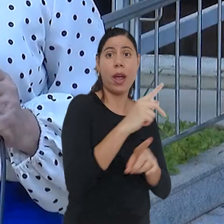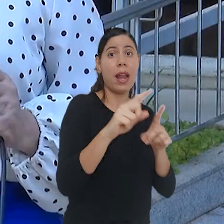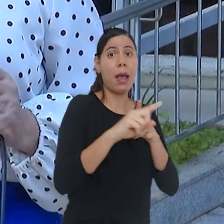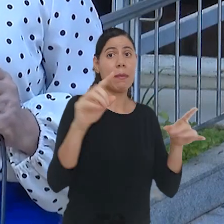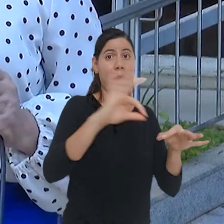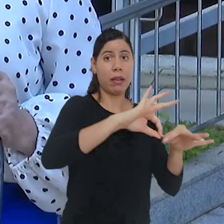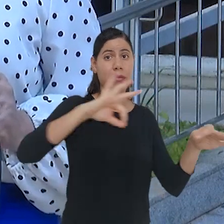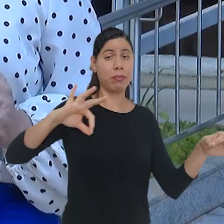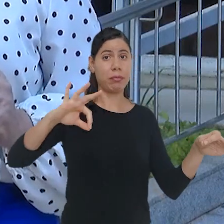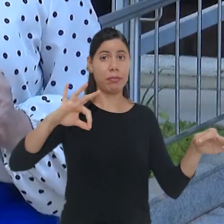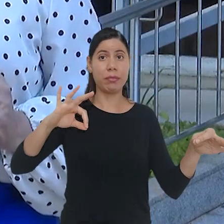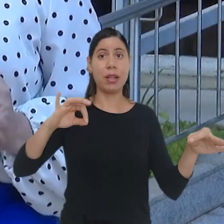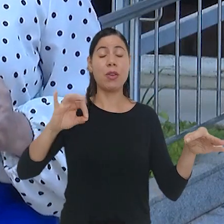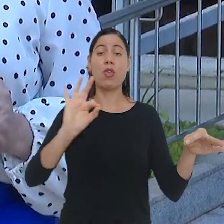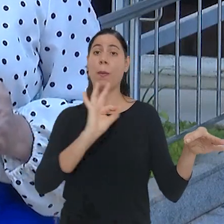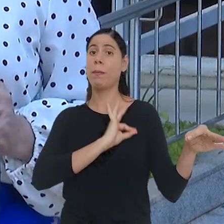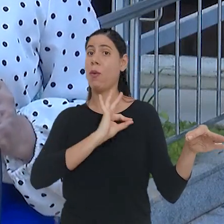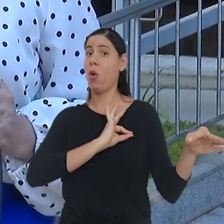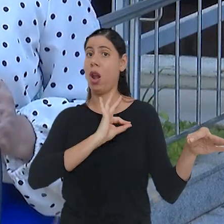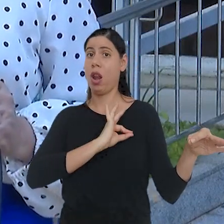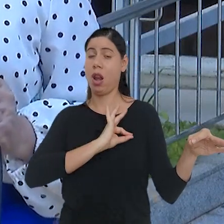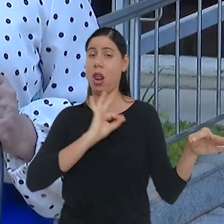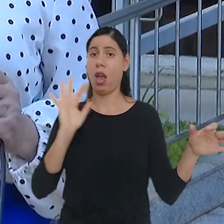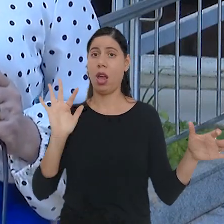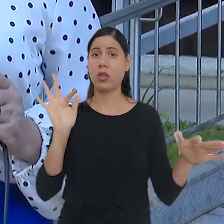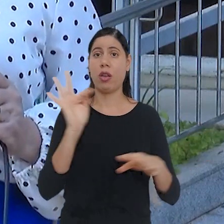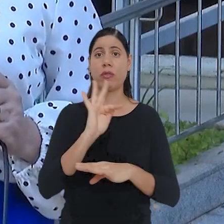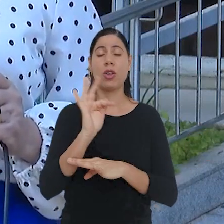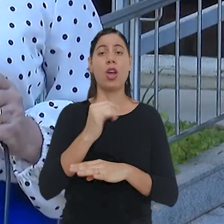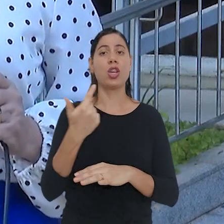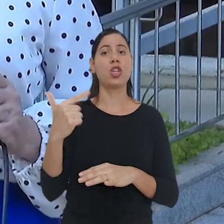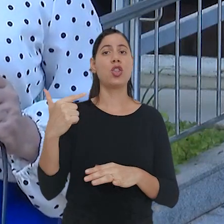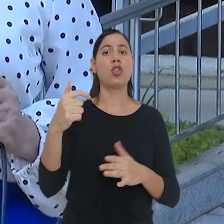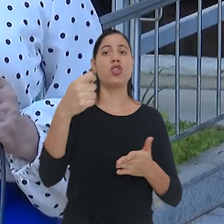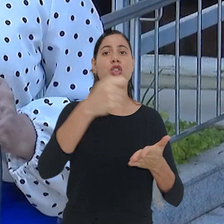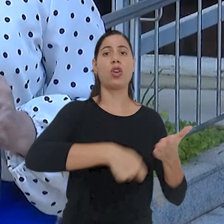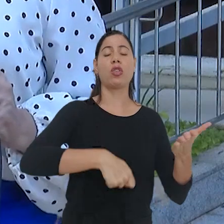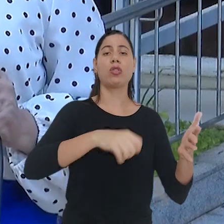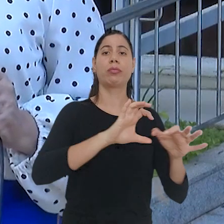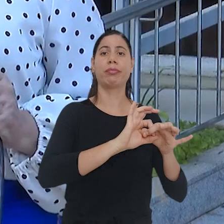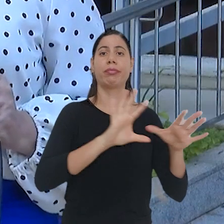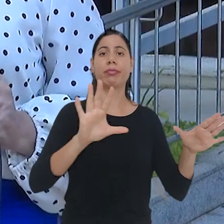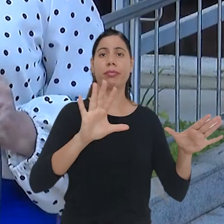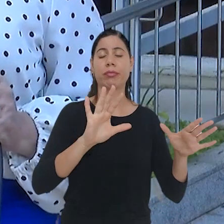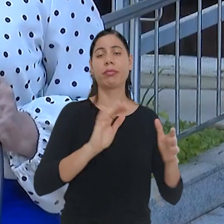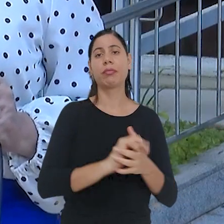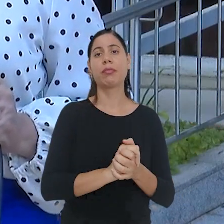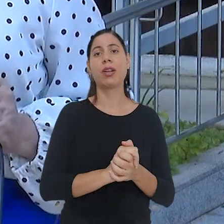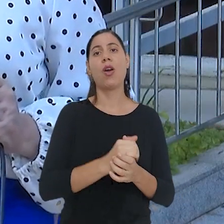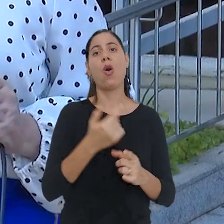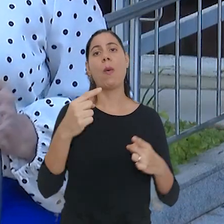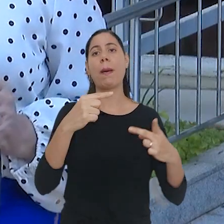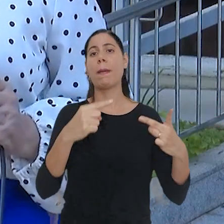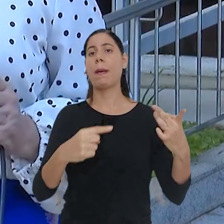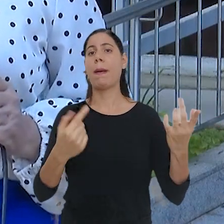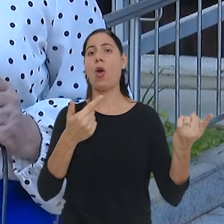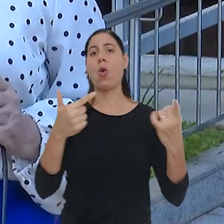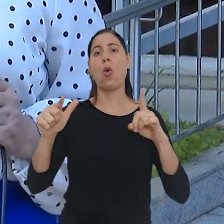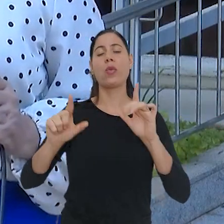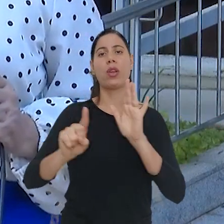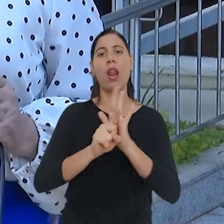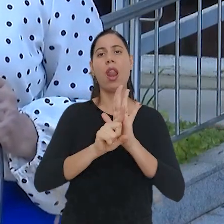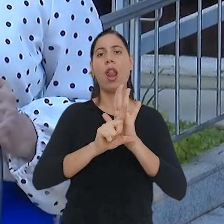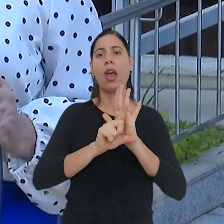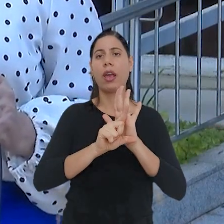a abertura da encomenda pelos policiais federais sem autorização judicial ou fora das hipóteses legais,